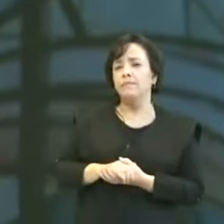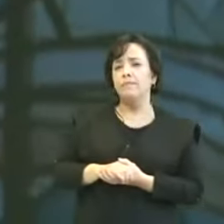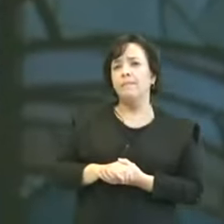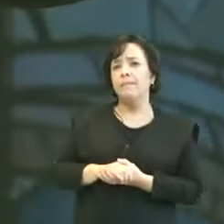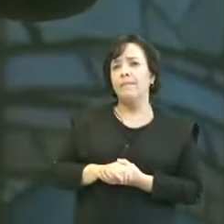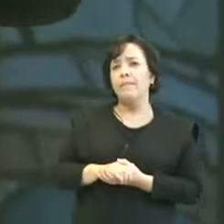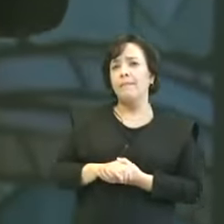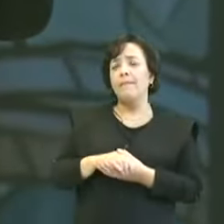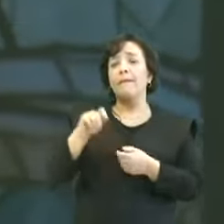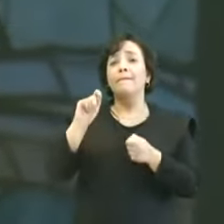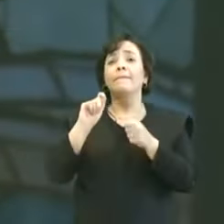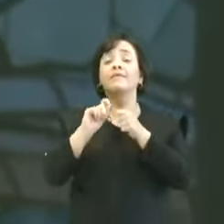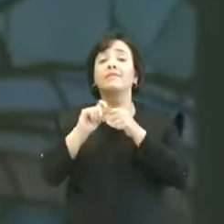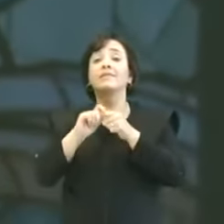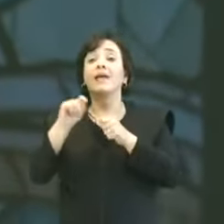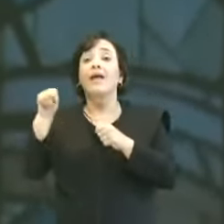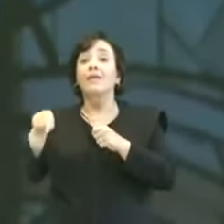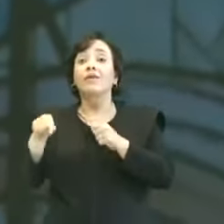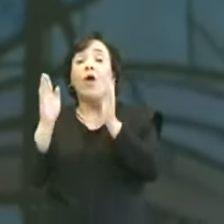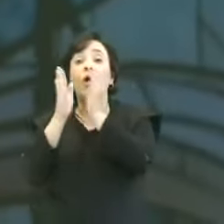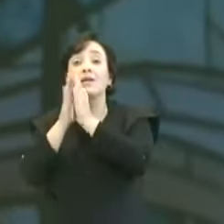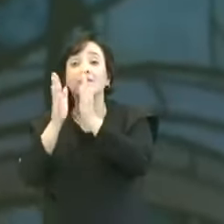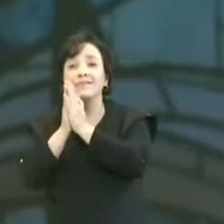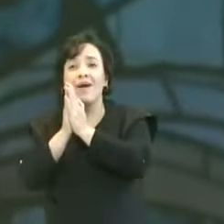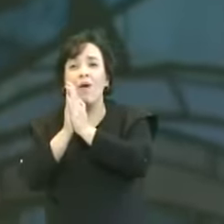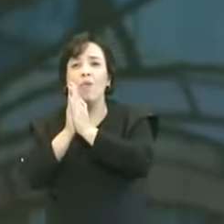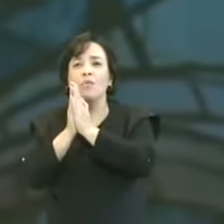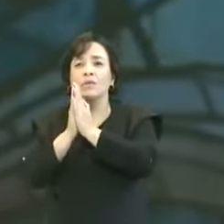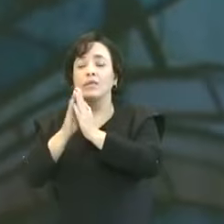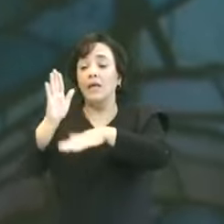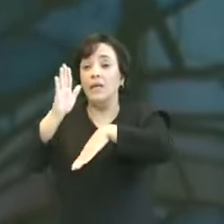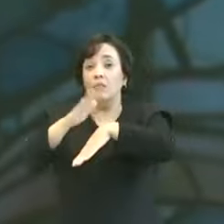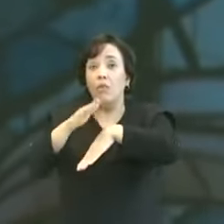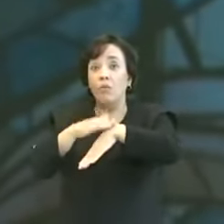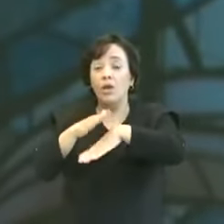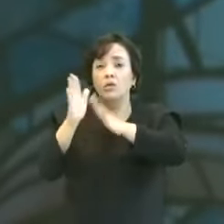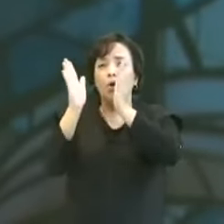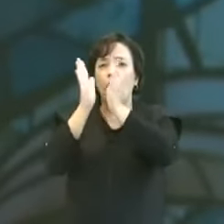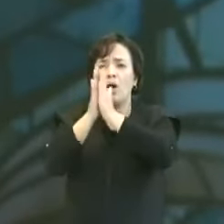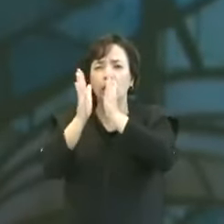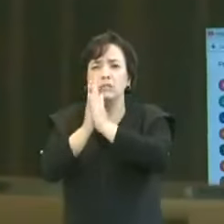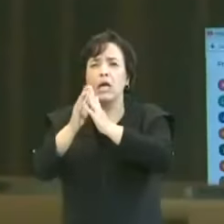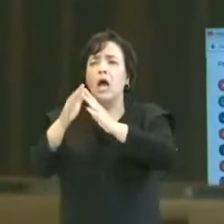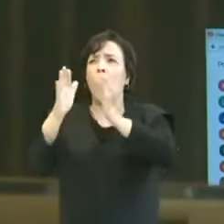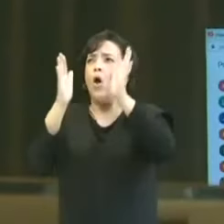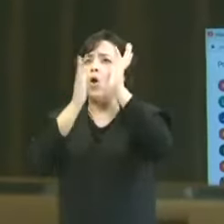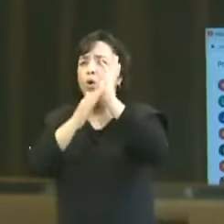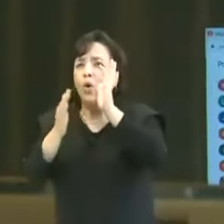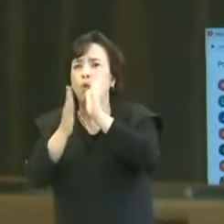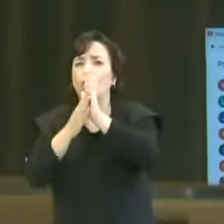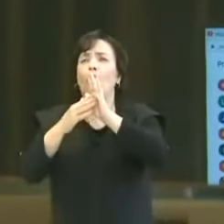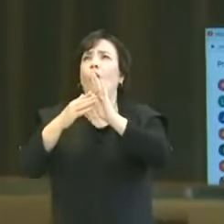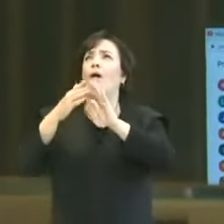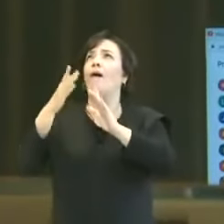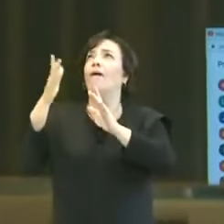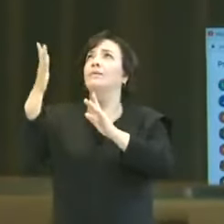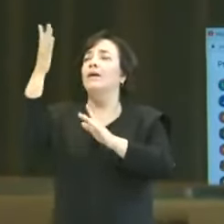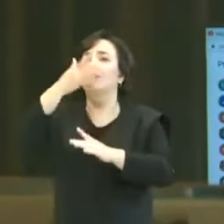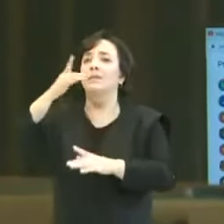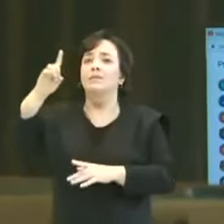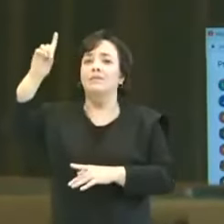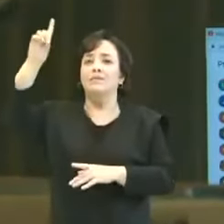para criar um ambiente de fé. E naquele momento, enquanto ele adora, enquanto ele louva, enquanto ele está na presença, o Senhor traz